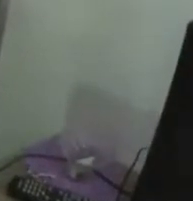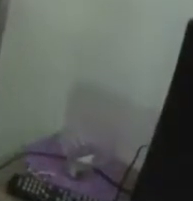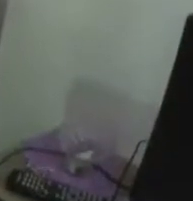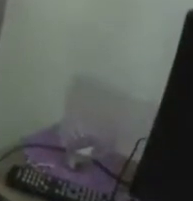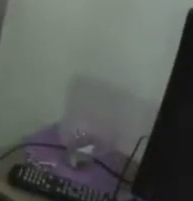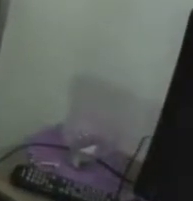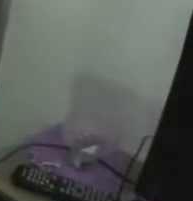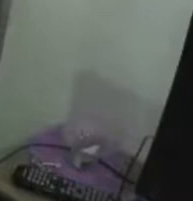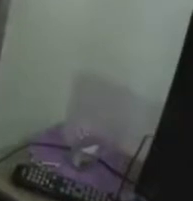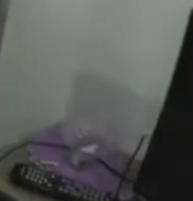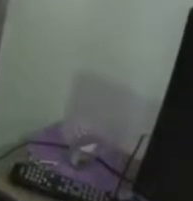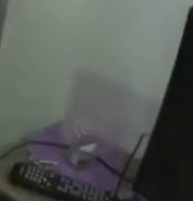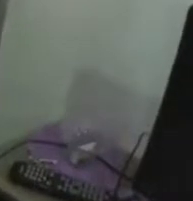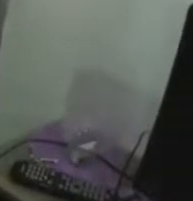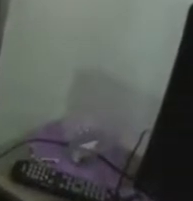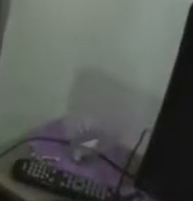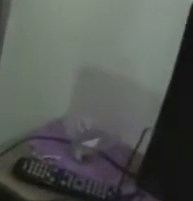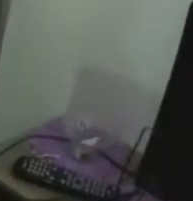em berço de ouro.